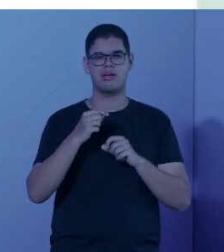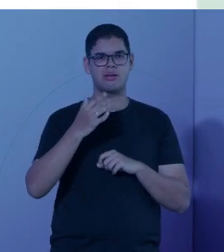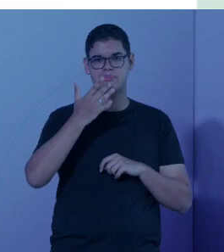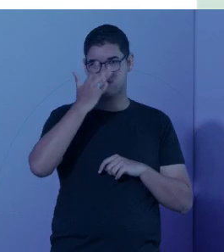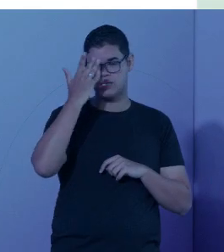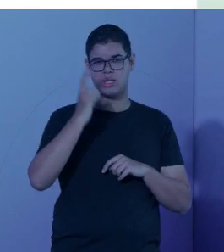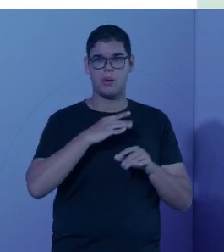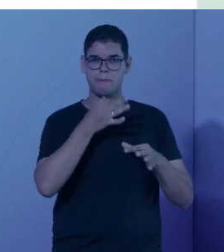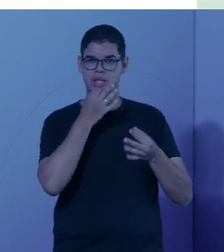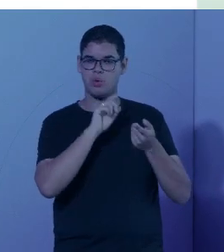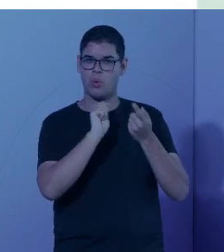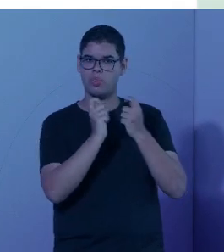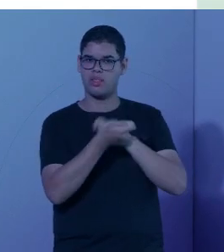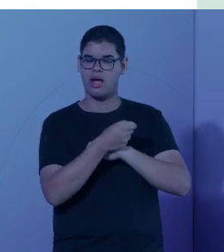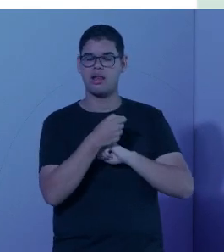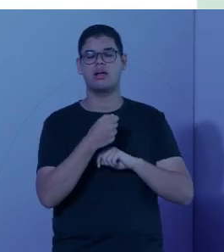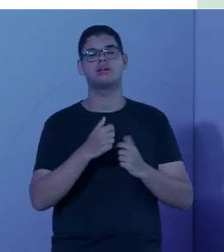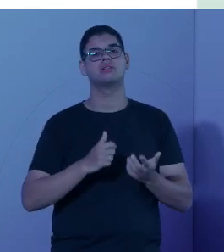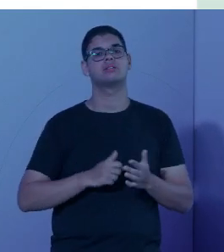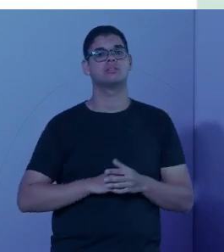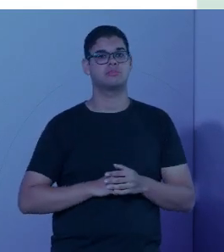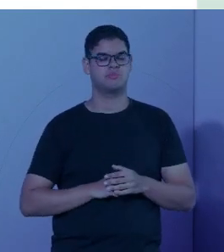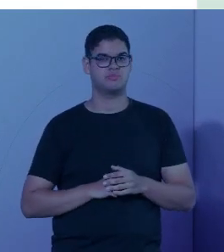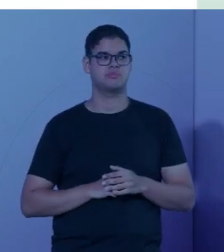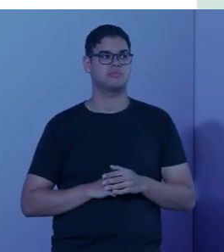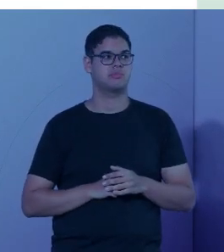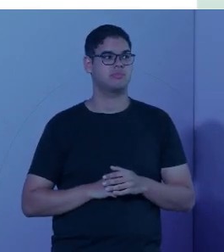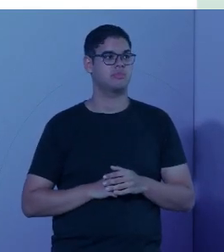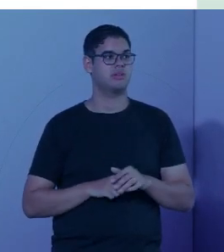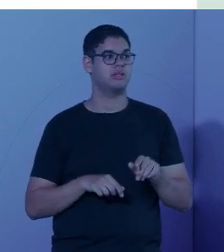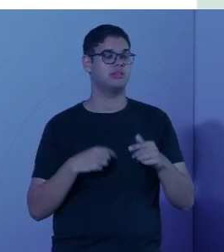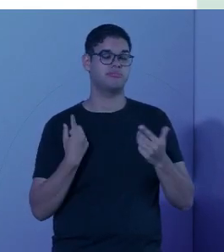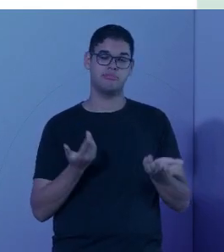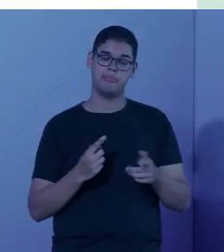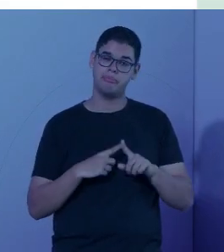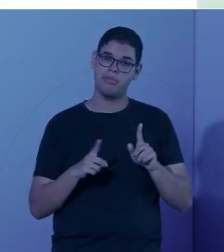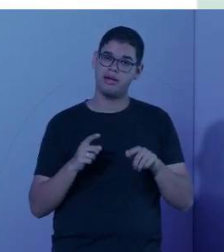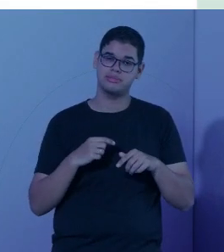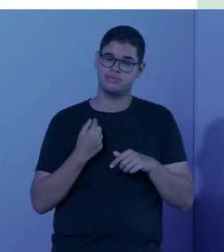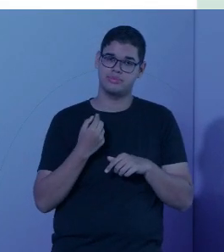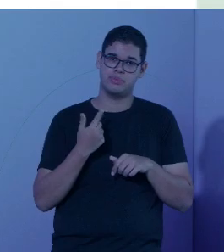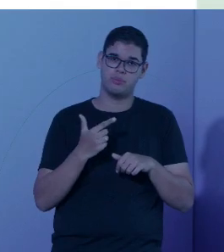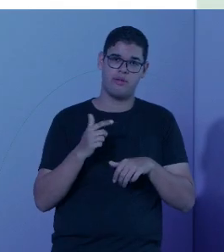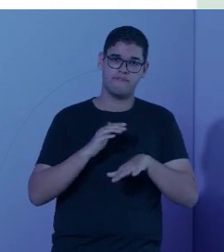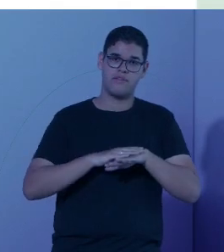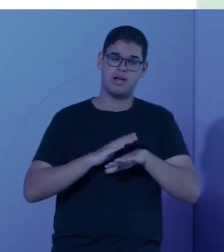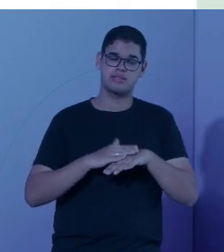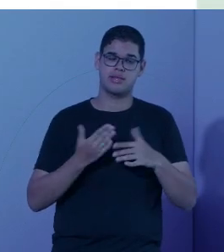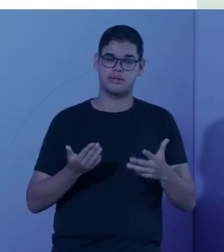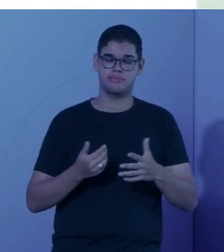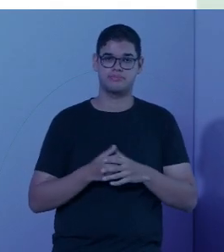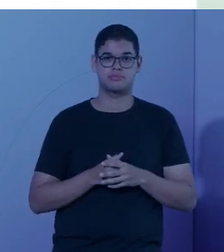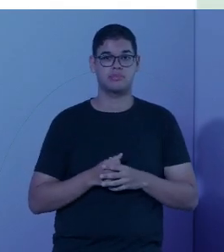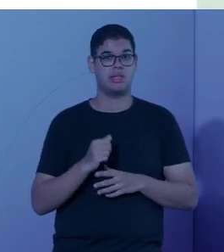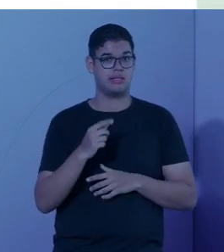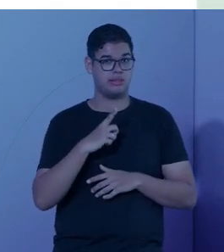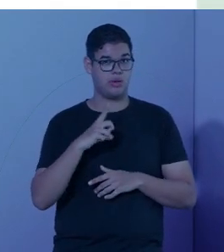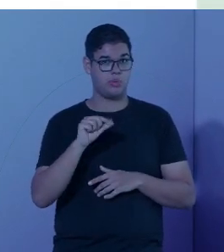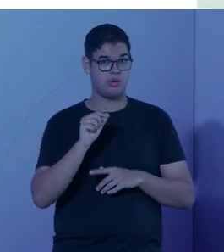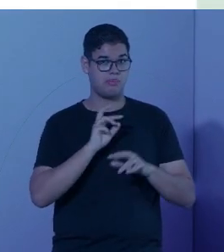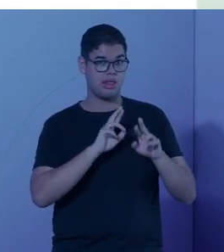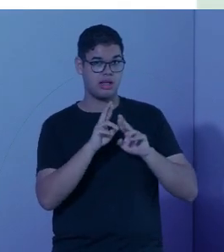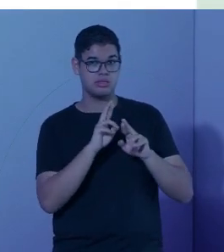ATS. E, consequentemente, também, em relação ao custo e em questão do desafio das evidências, isso gera uma relação